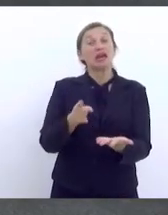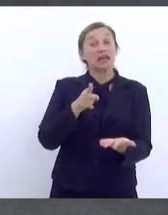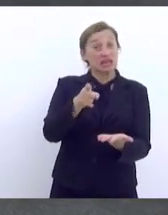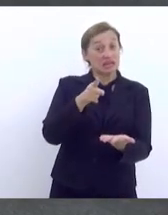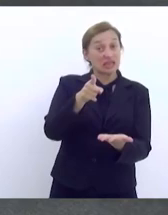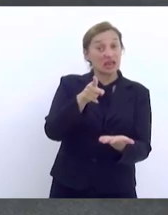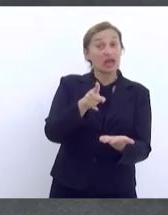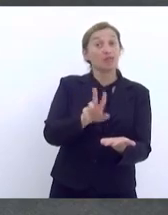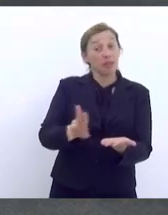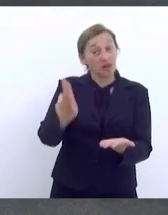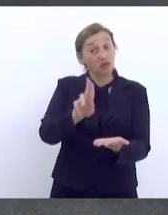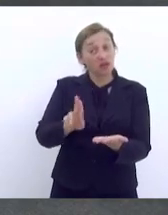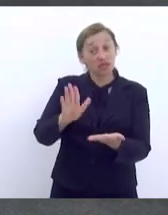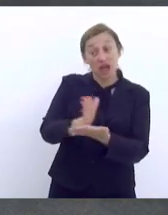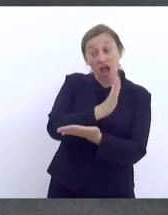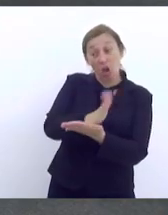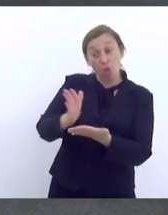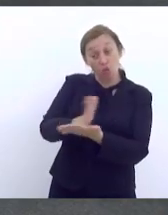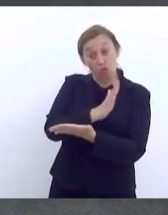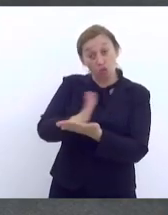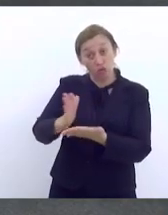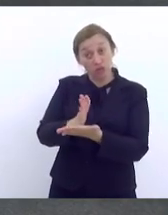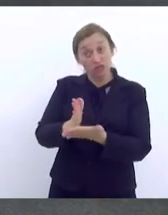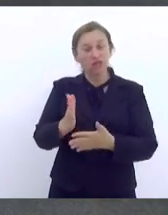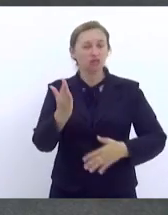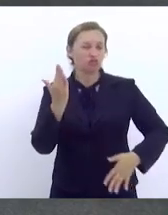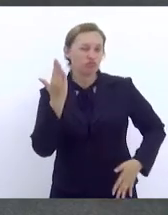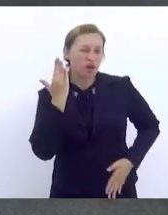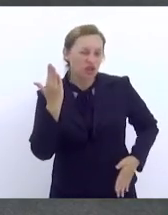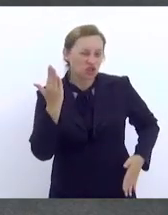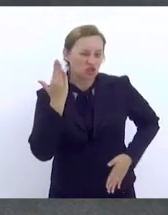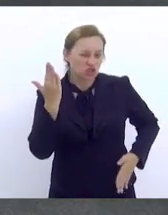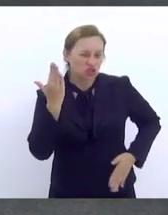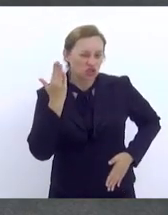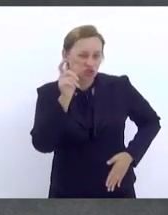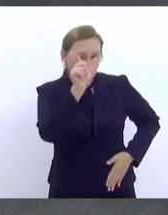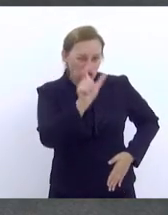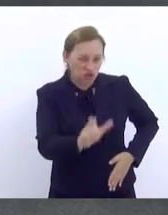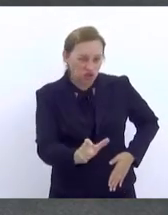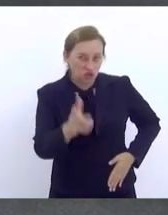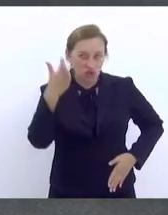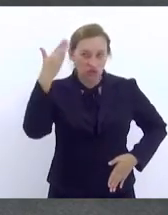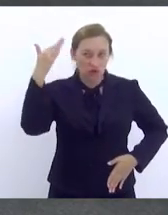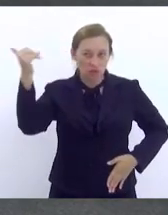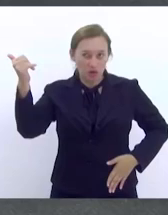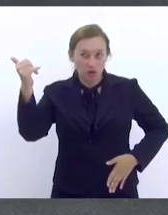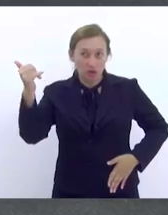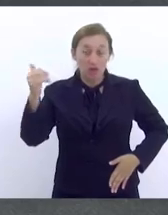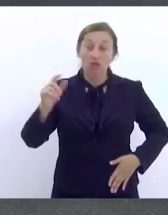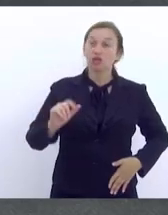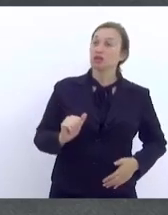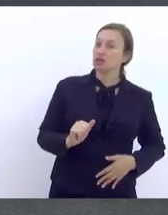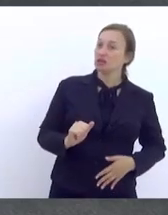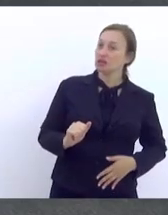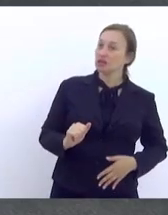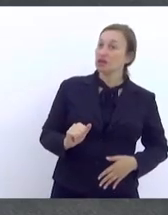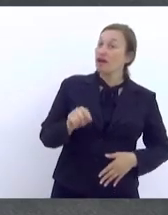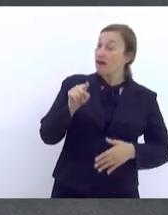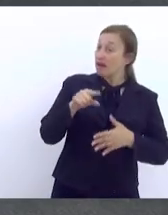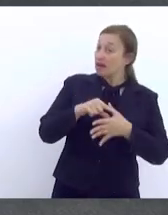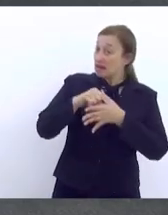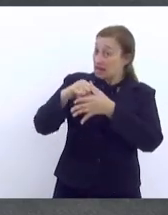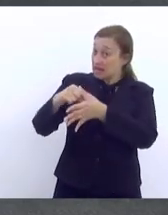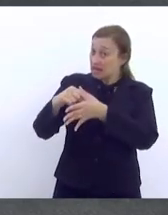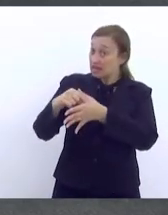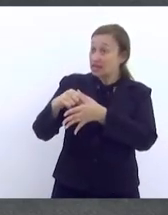privilegiar alguém e para os criminosos altos criminosos líderes de Facção serão aqueles que vão